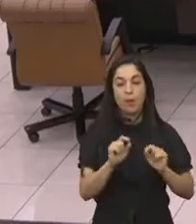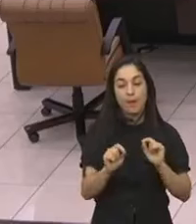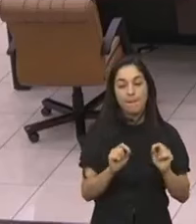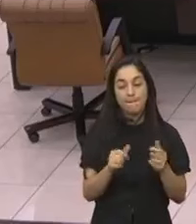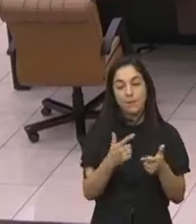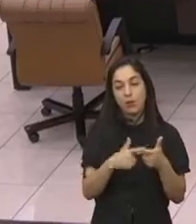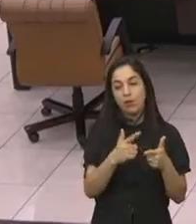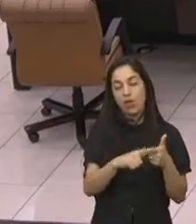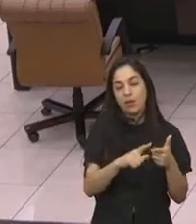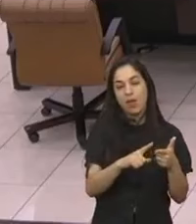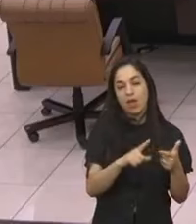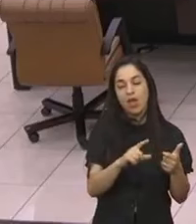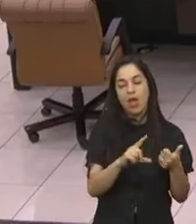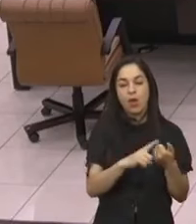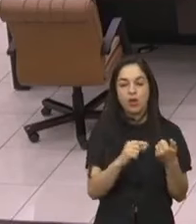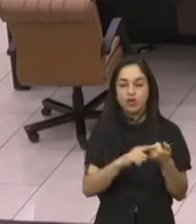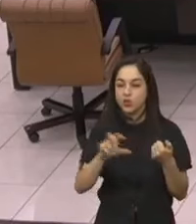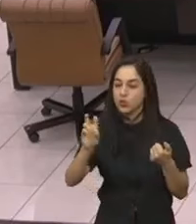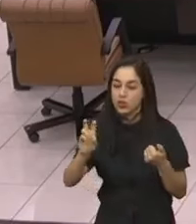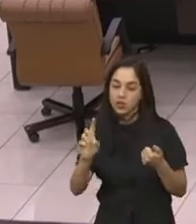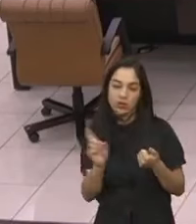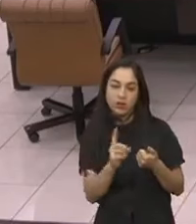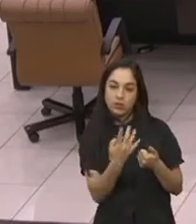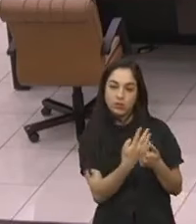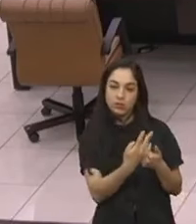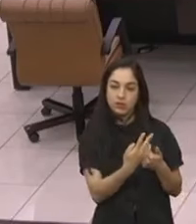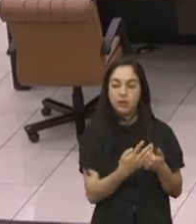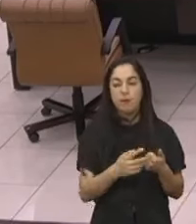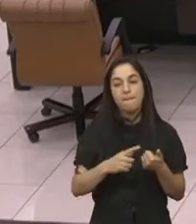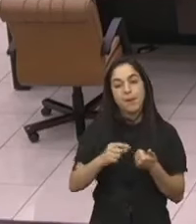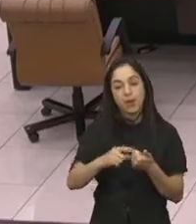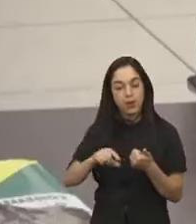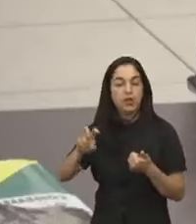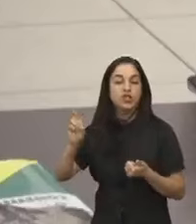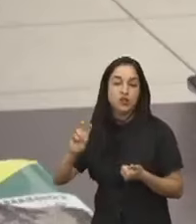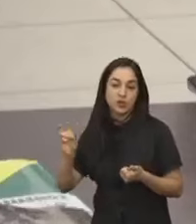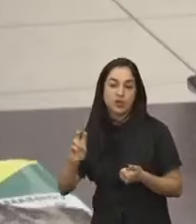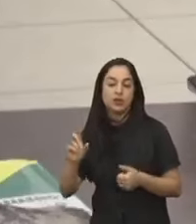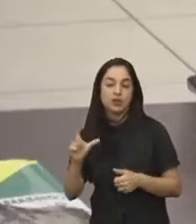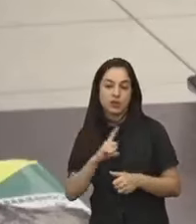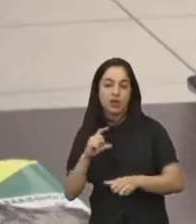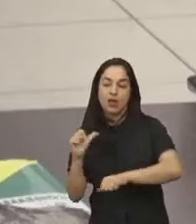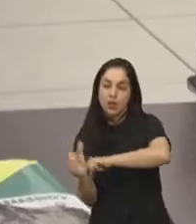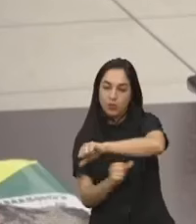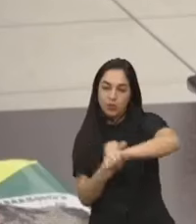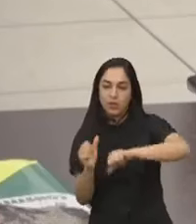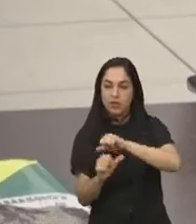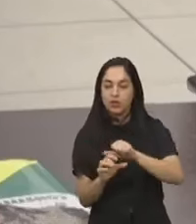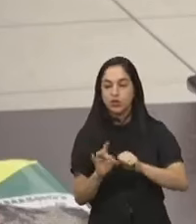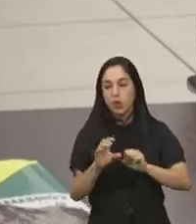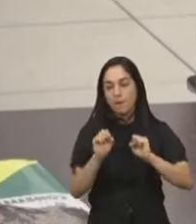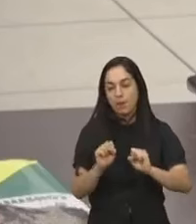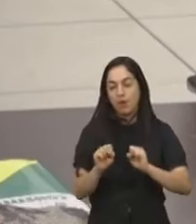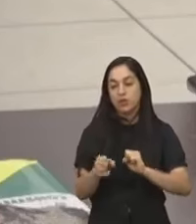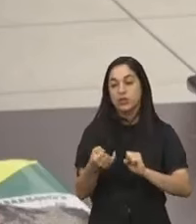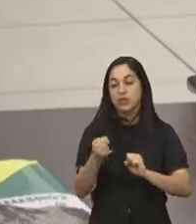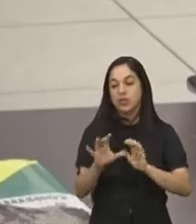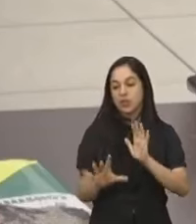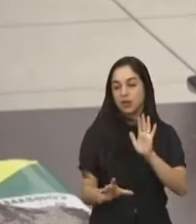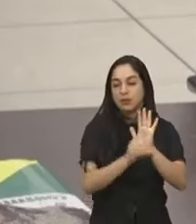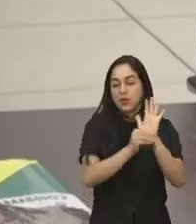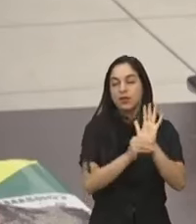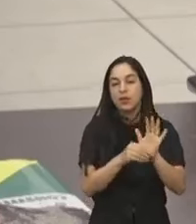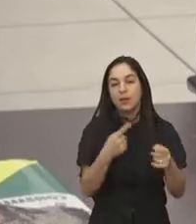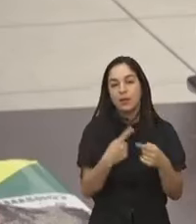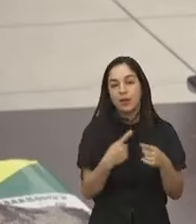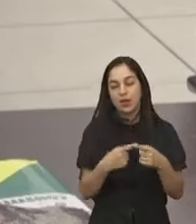não é o artigo 1º, inciso 2º. O destaque dele poderia, mas a alteração do artigo 5º só poderia ser feita através de emenda, porque